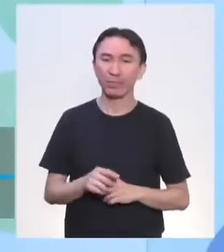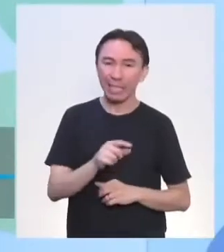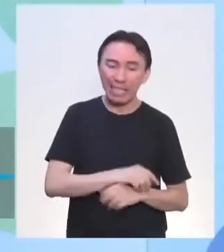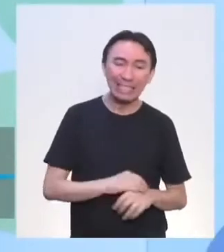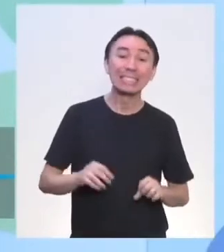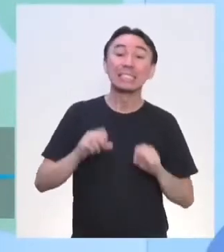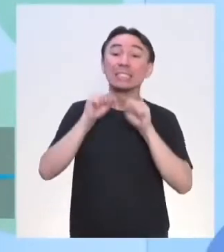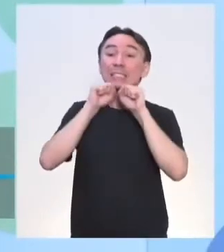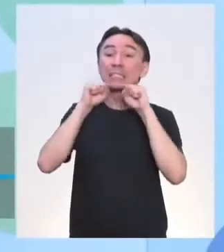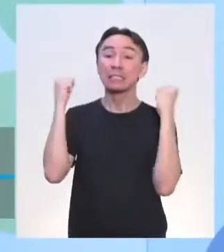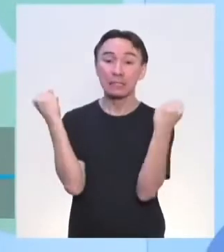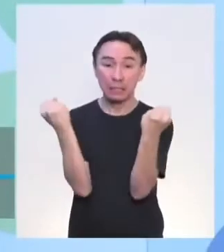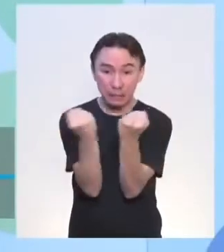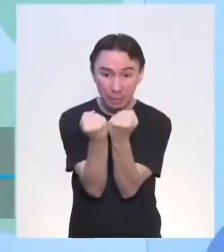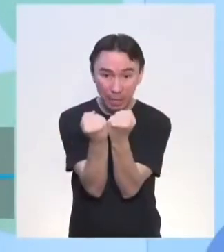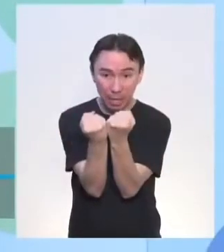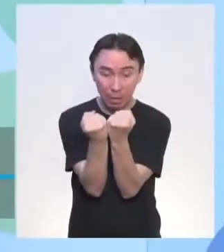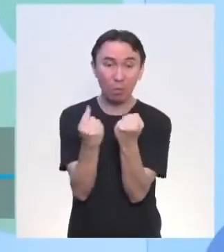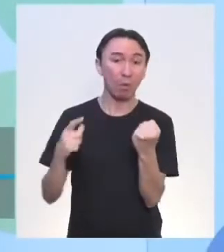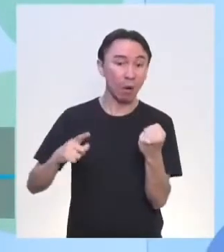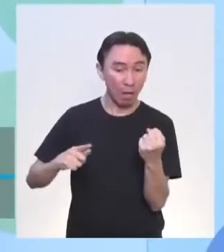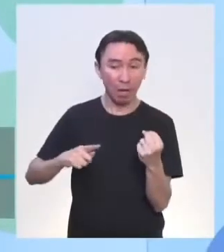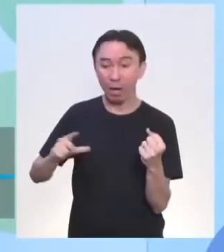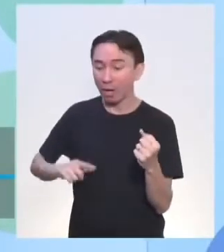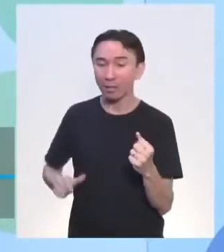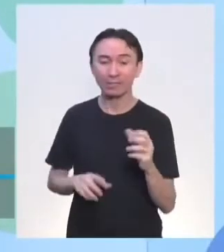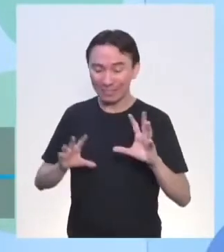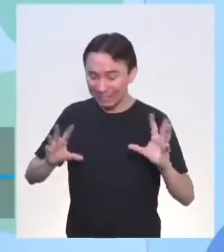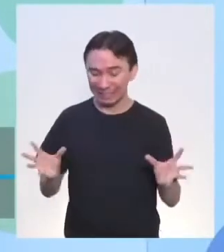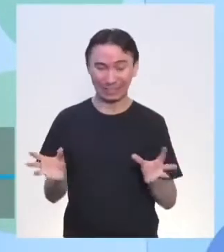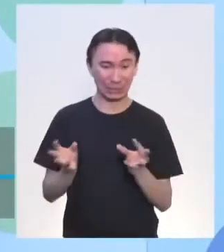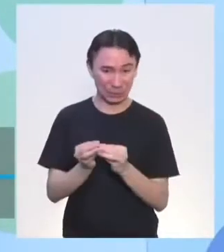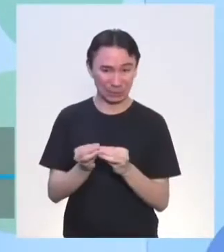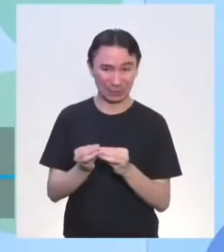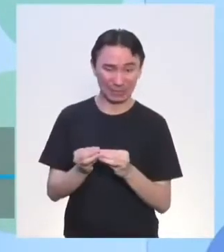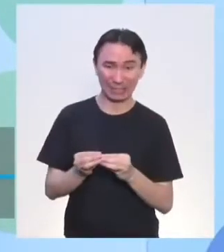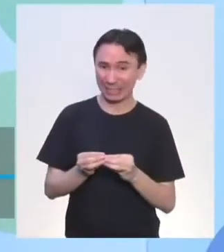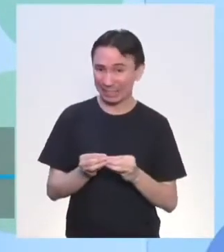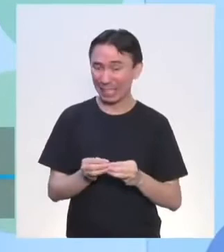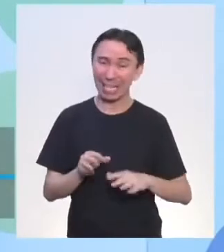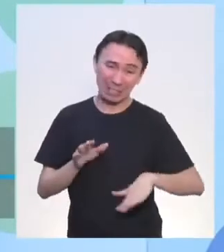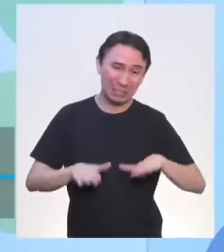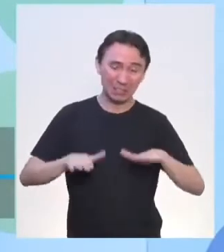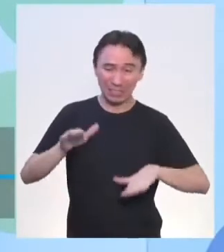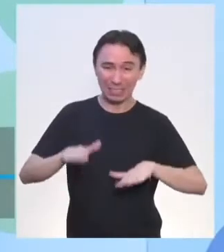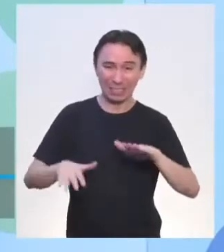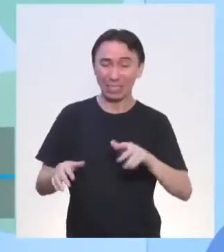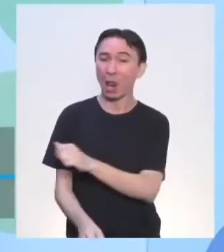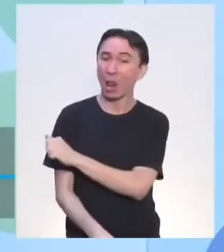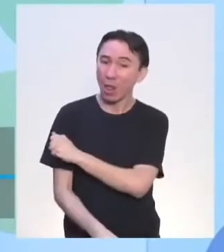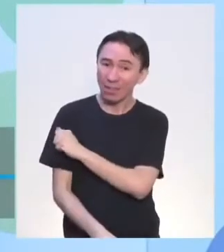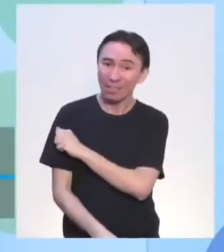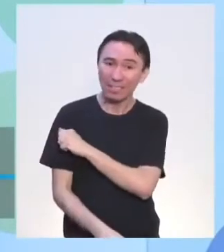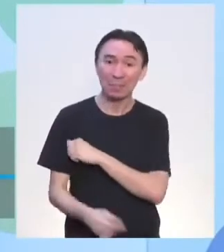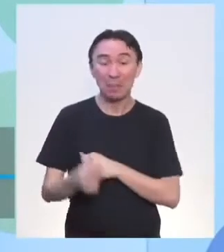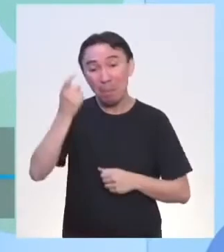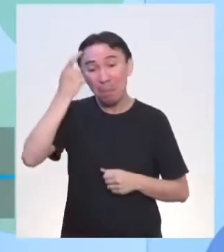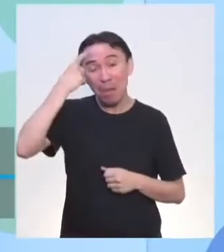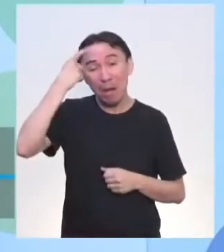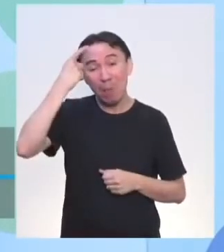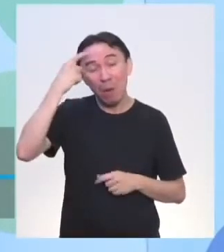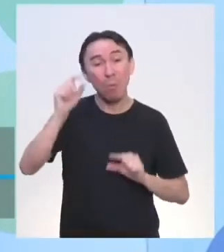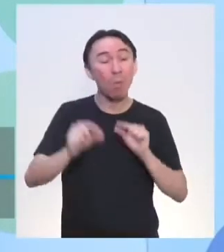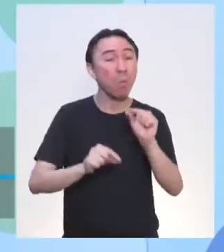gênero que tem um misticismo em cima dele, que às vezes os alunos vai passando geração, e eles